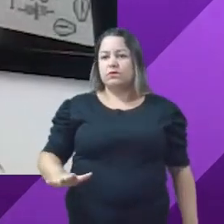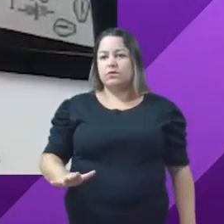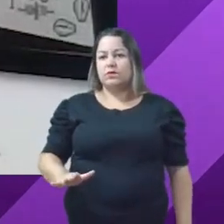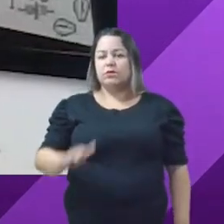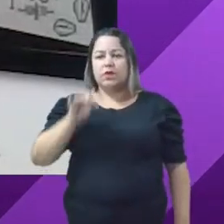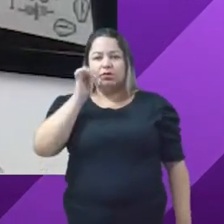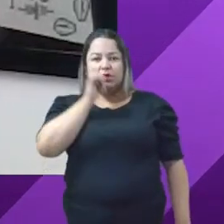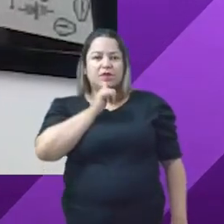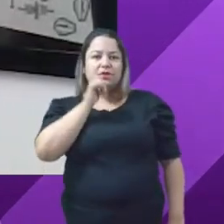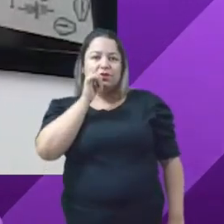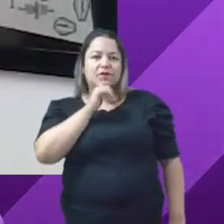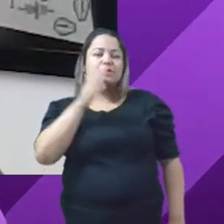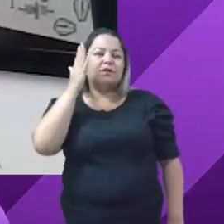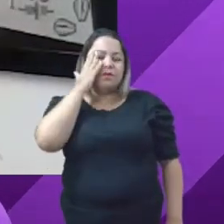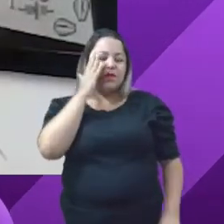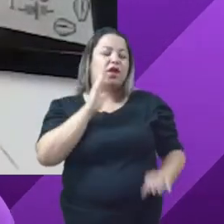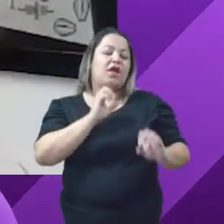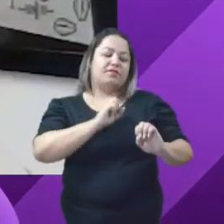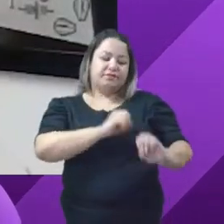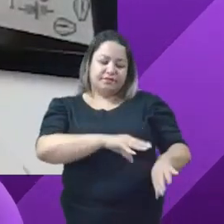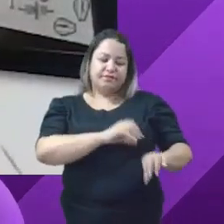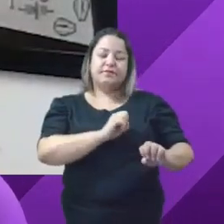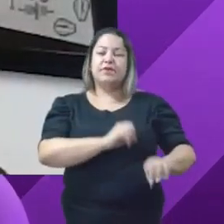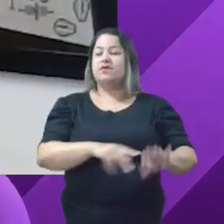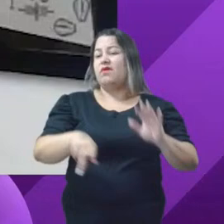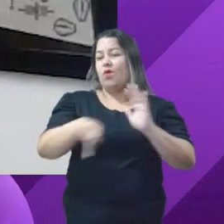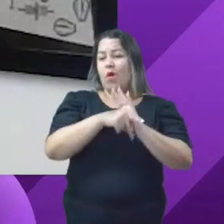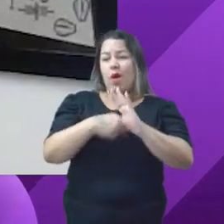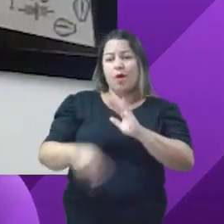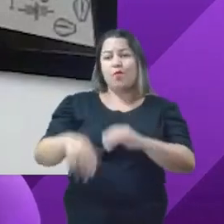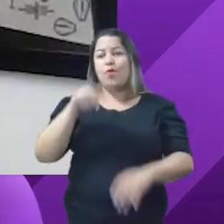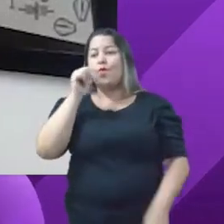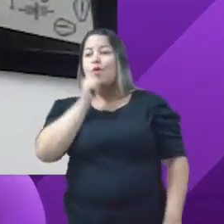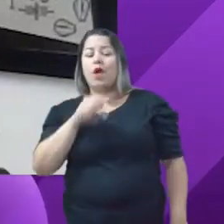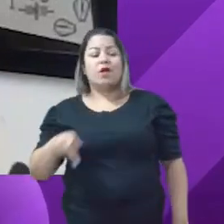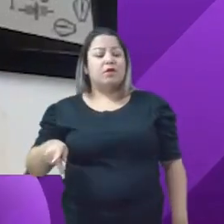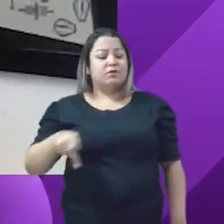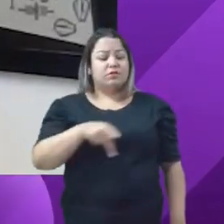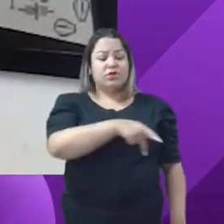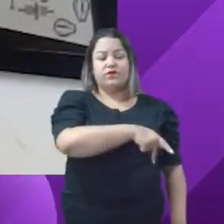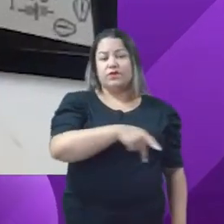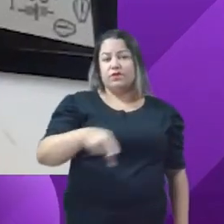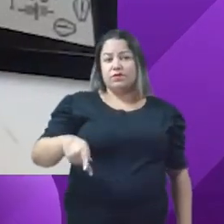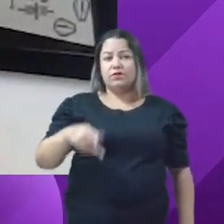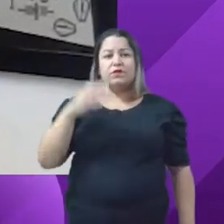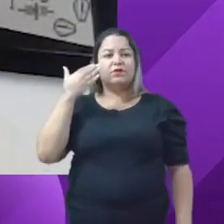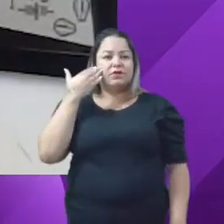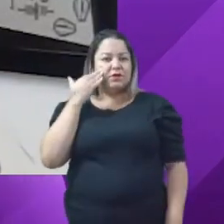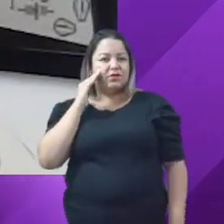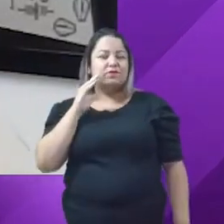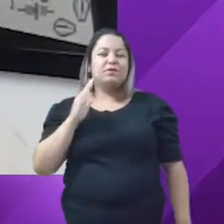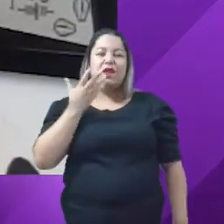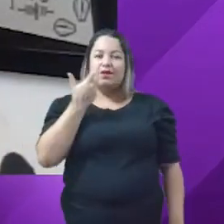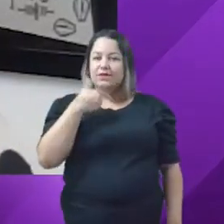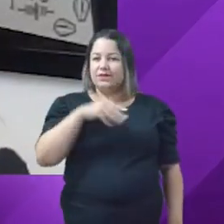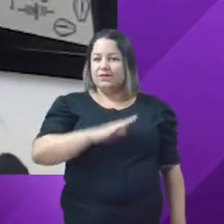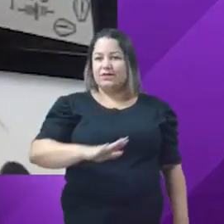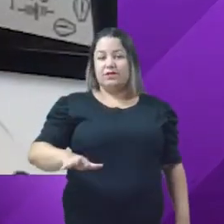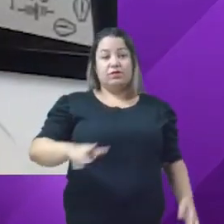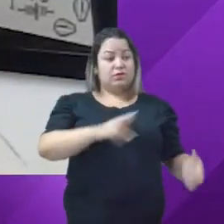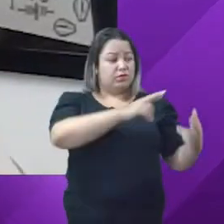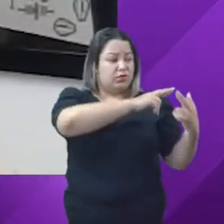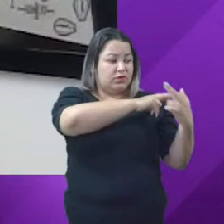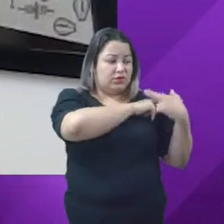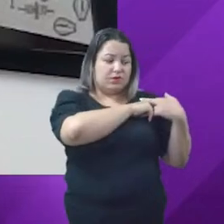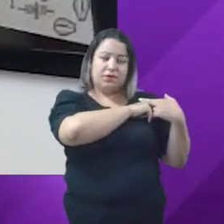as mulheres, que a gente sabe que a educação recai sobre as mulheres, né, sobre as professoras, e a gente entende que a criança, né, ela é